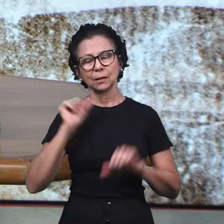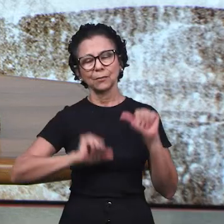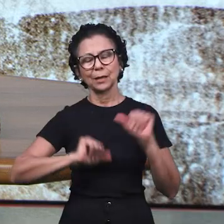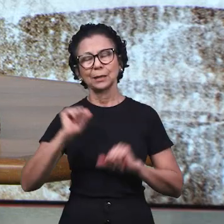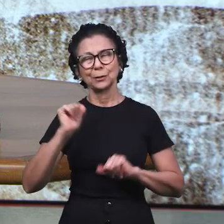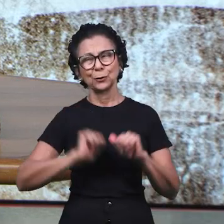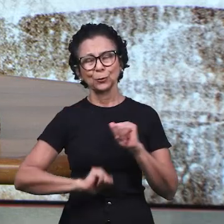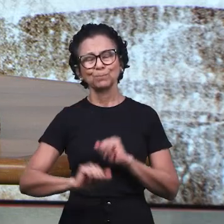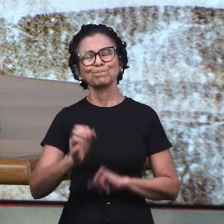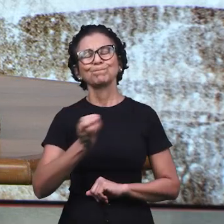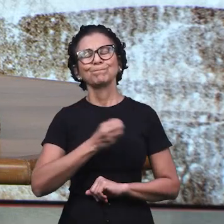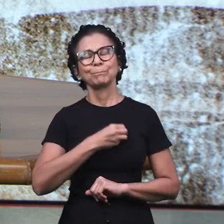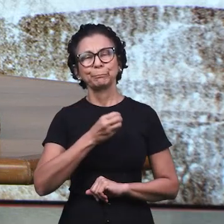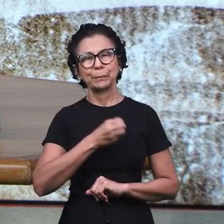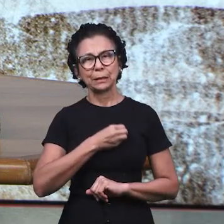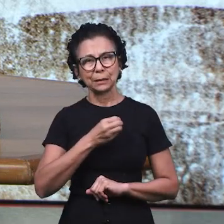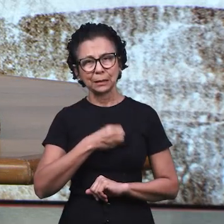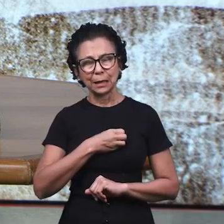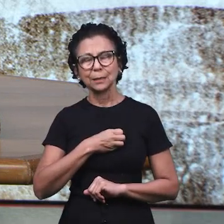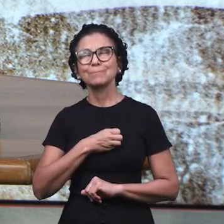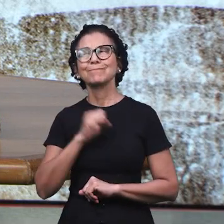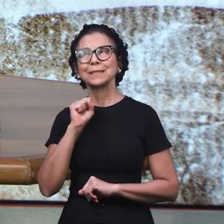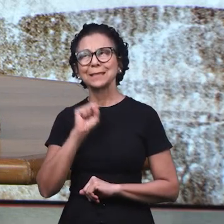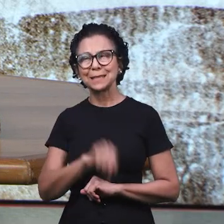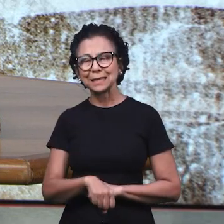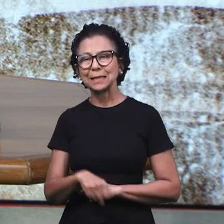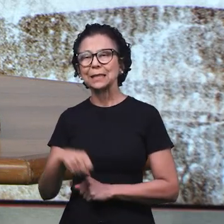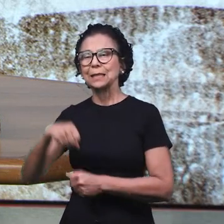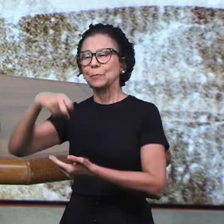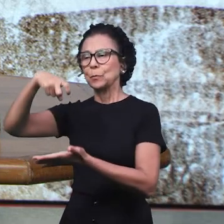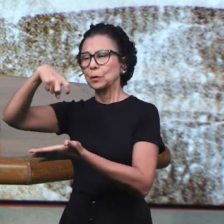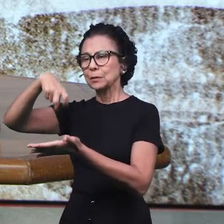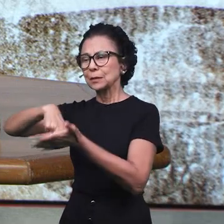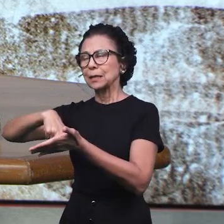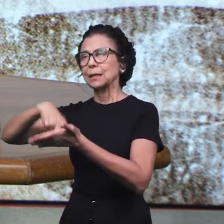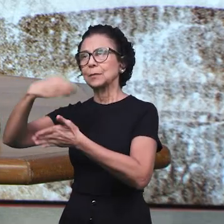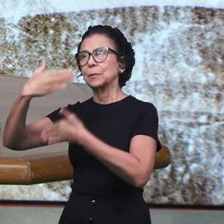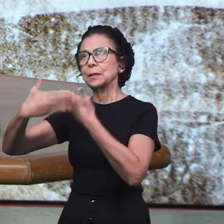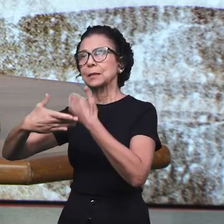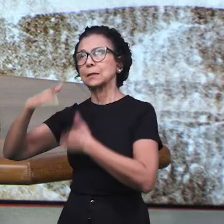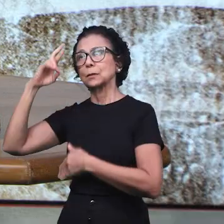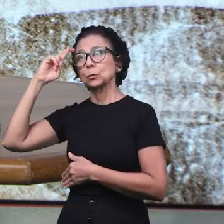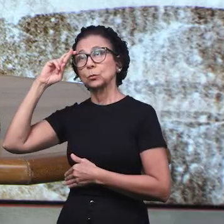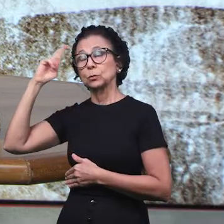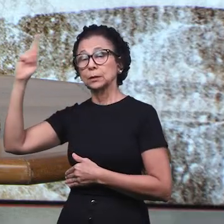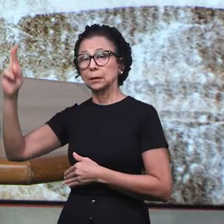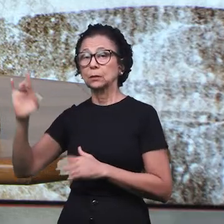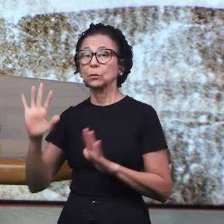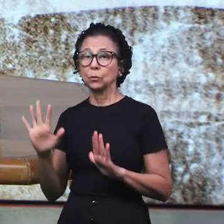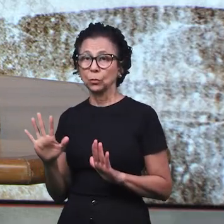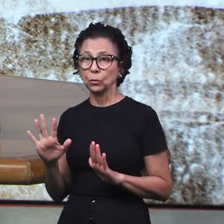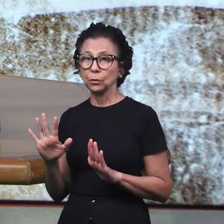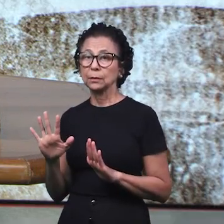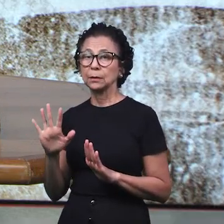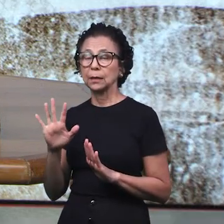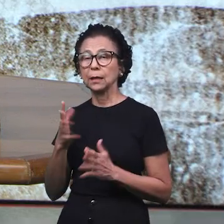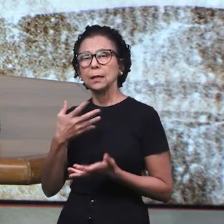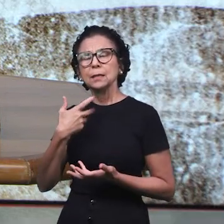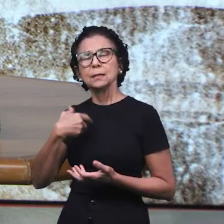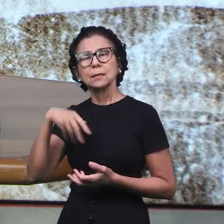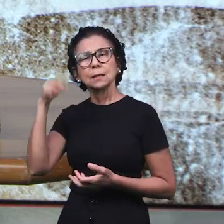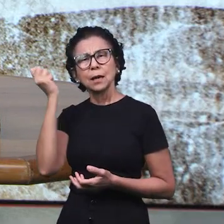se prostrou perante o Senhor, orou, jejuou, mas o castigo veio conforme o